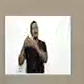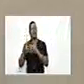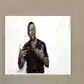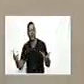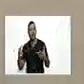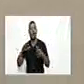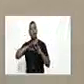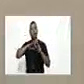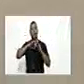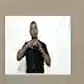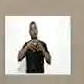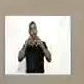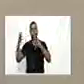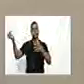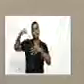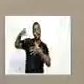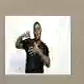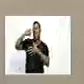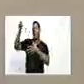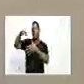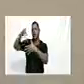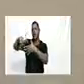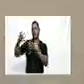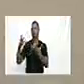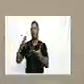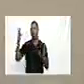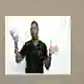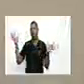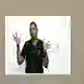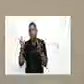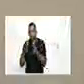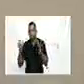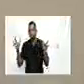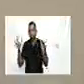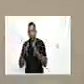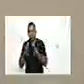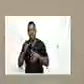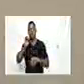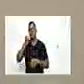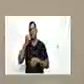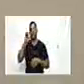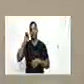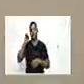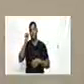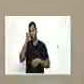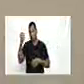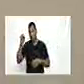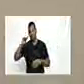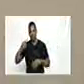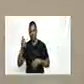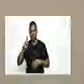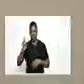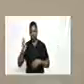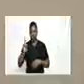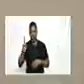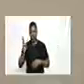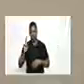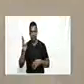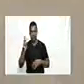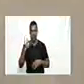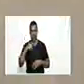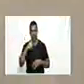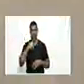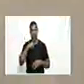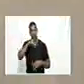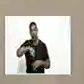caçamba é o o caminhão compactador temos mais R 88.000 eh no ano que eu